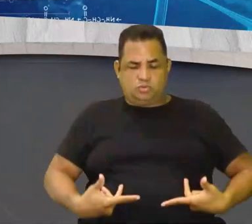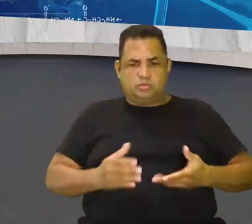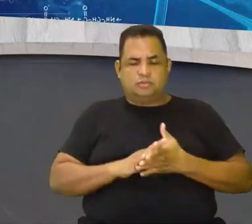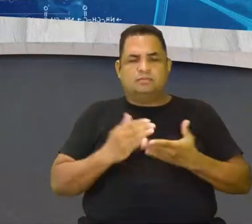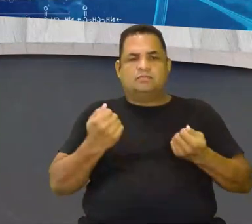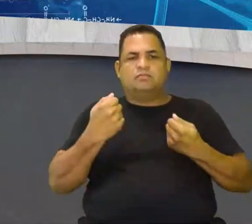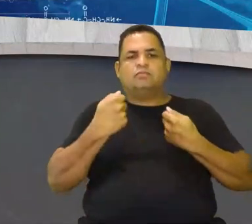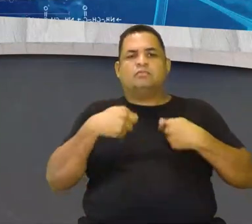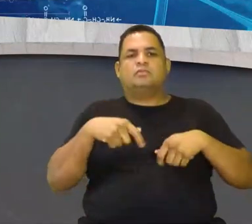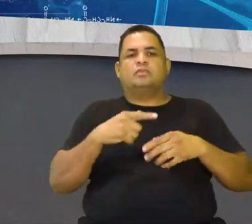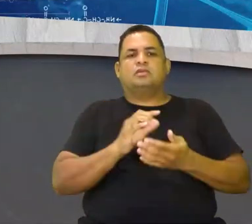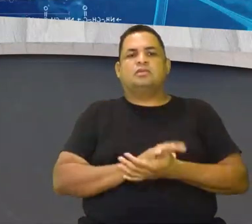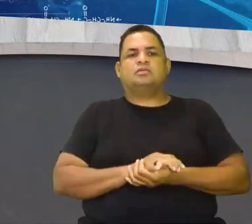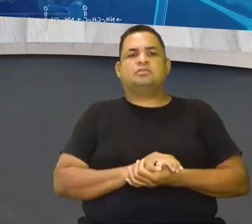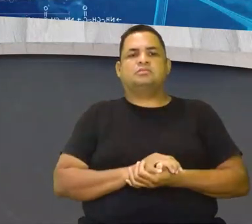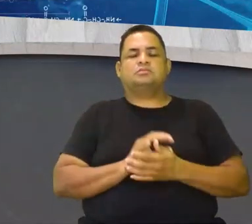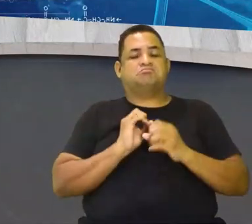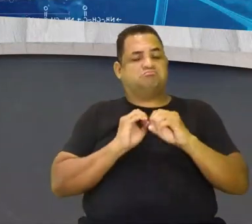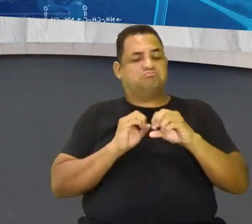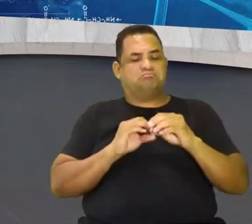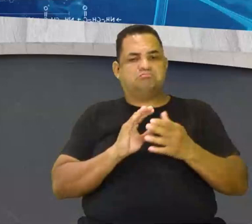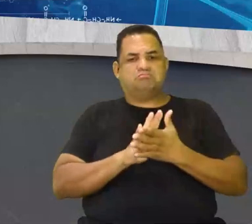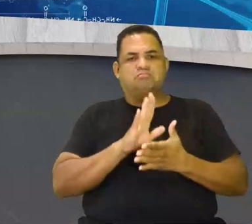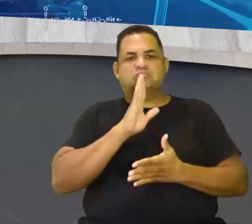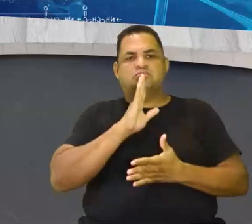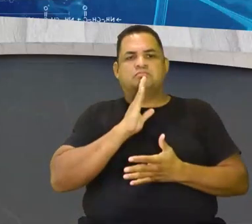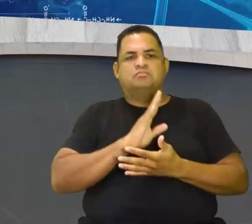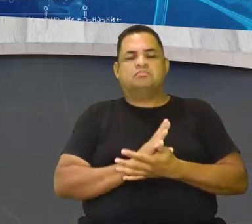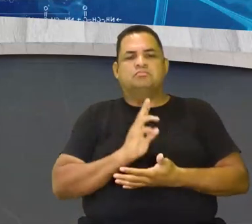que possamos passar esses conhecimentos.